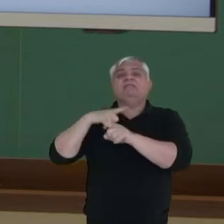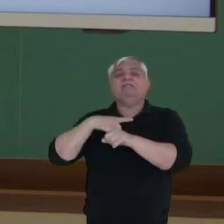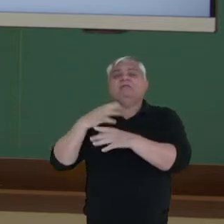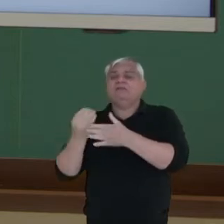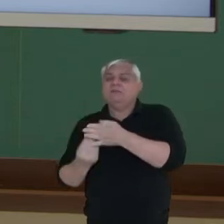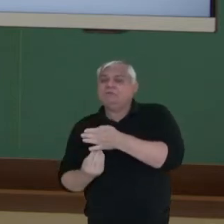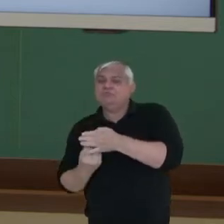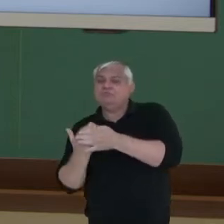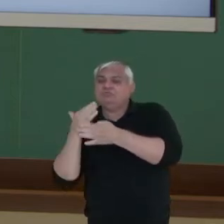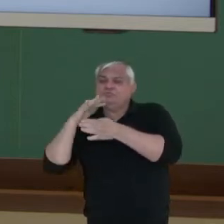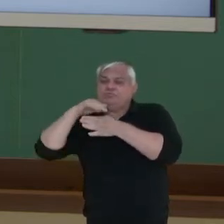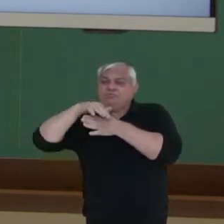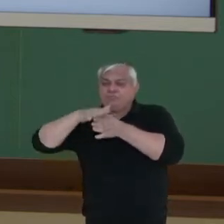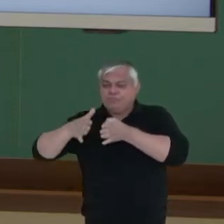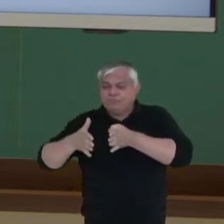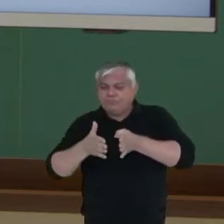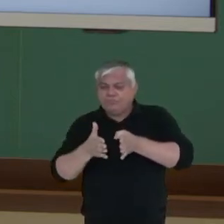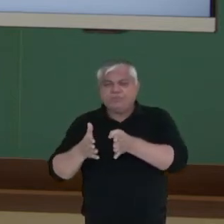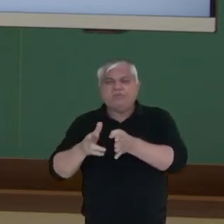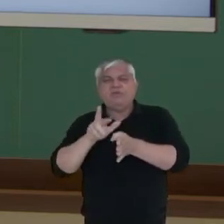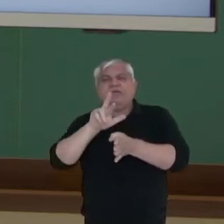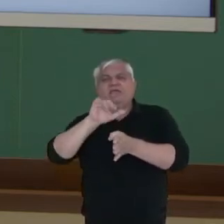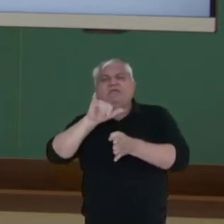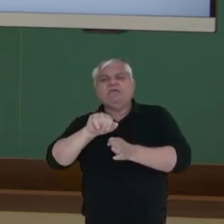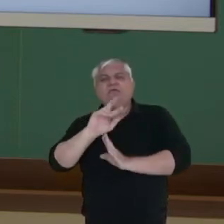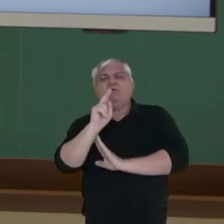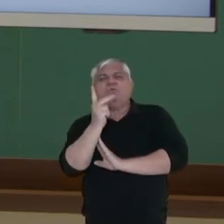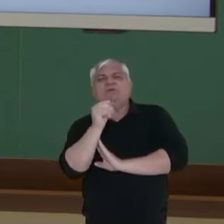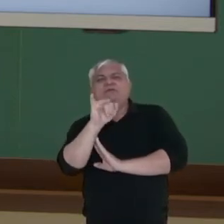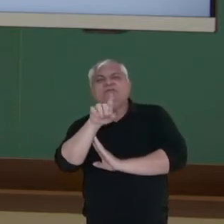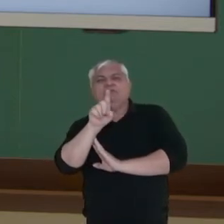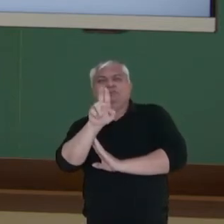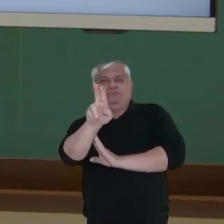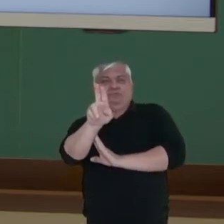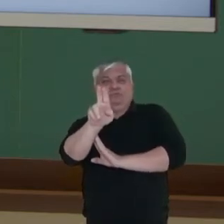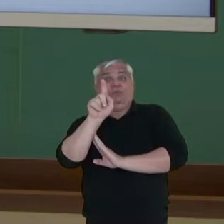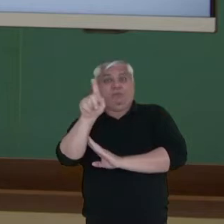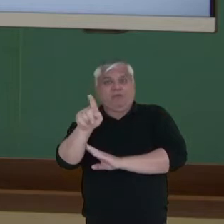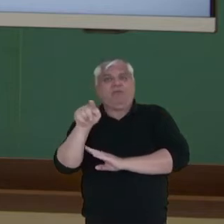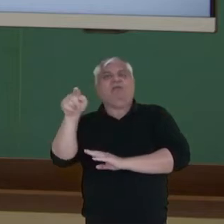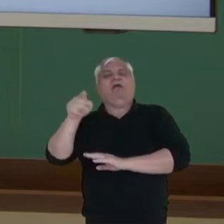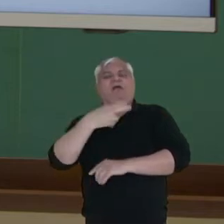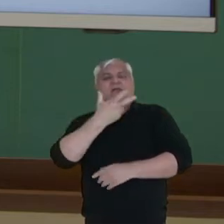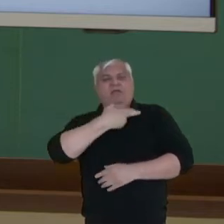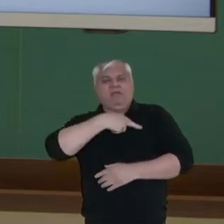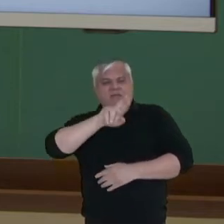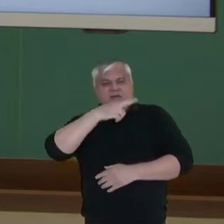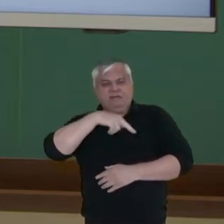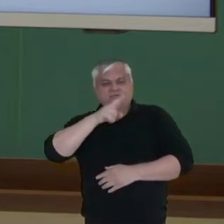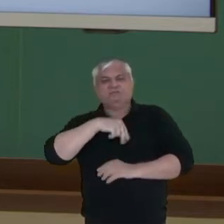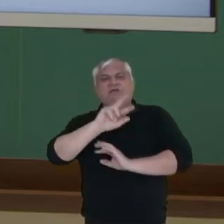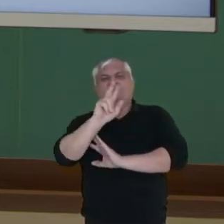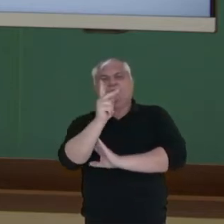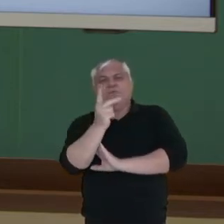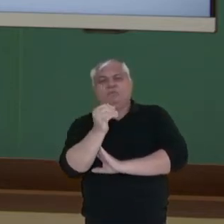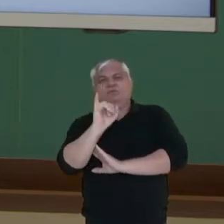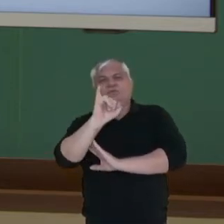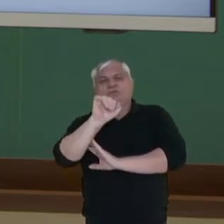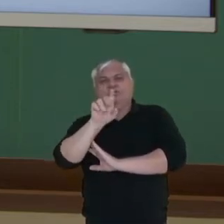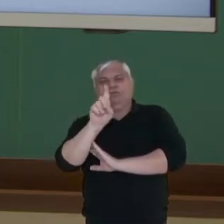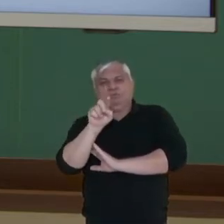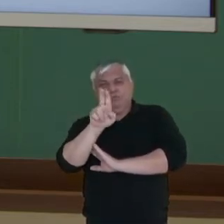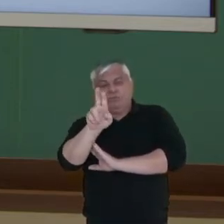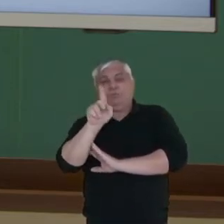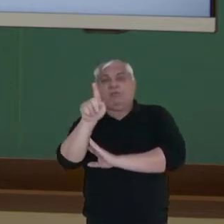do rio Indo. O rio Indo, que para o hinduísmo, religião predominante na Índia, é um